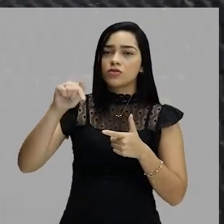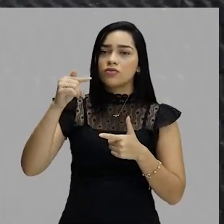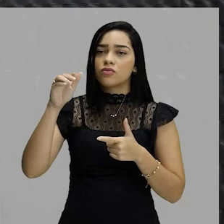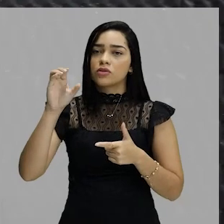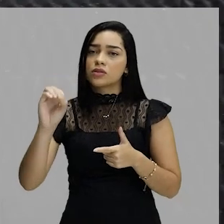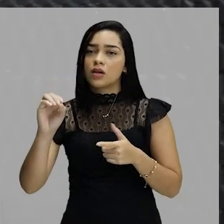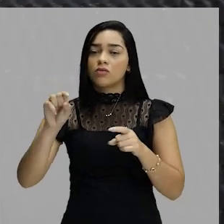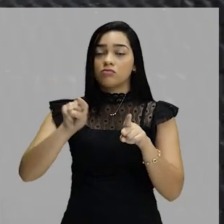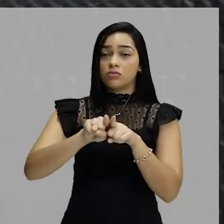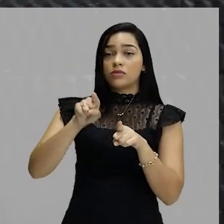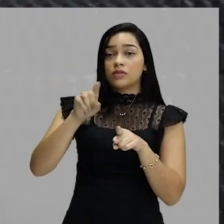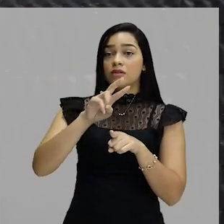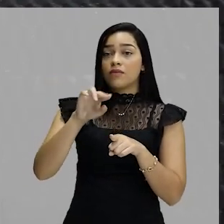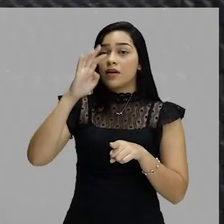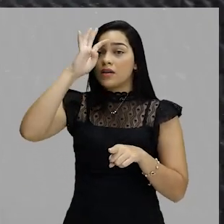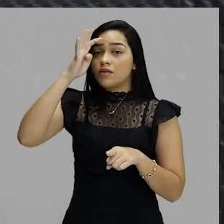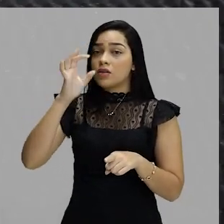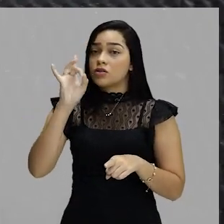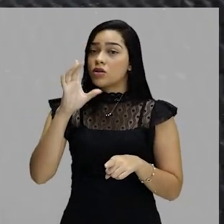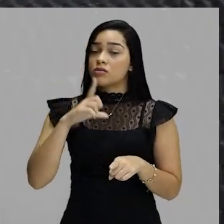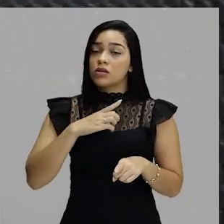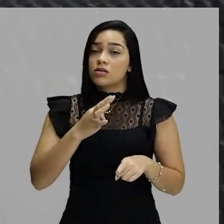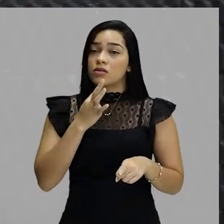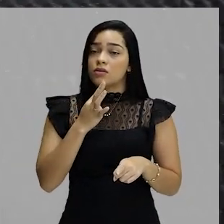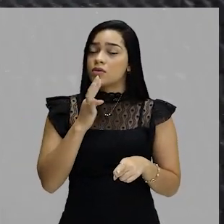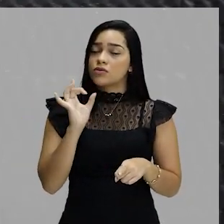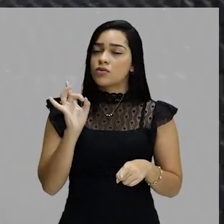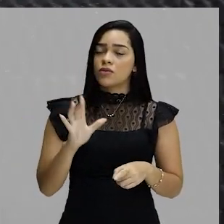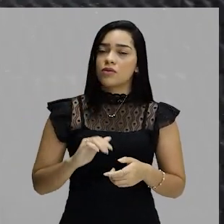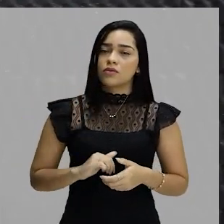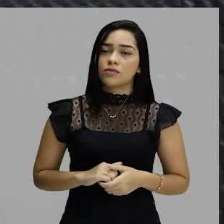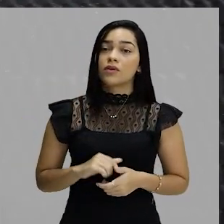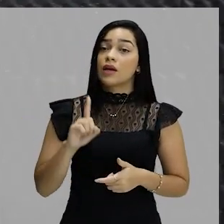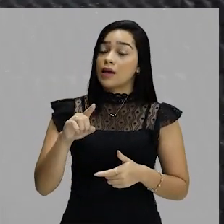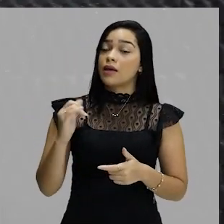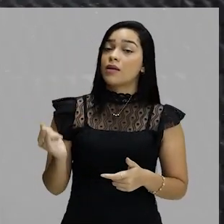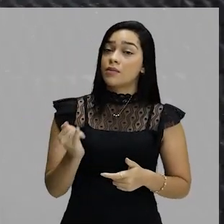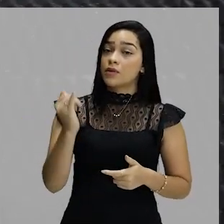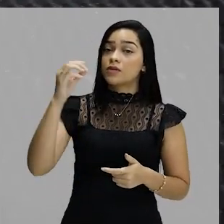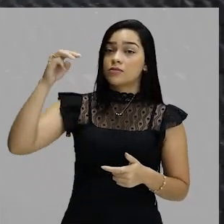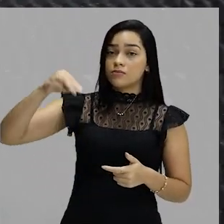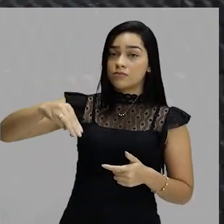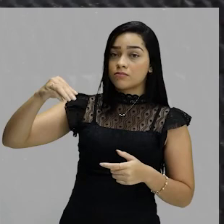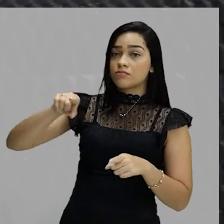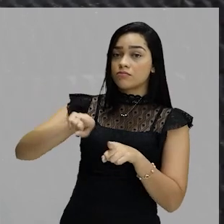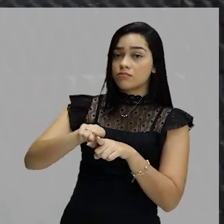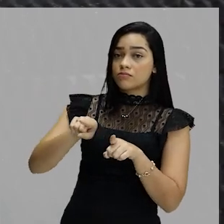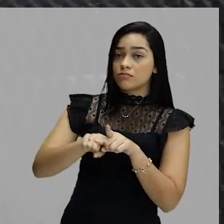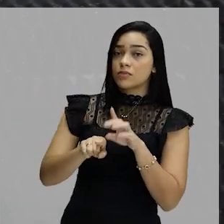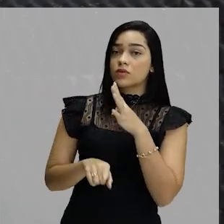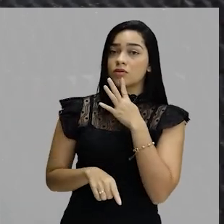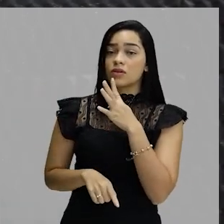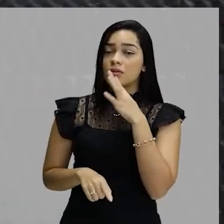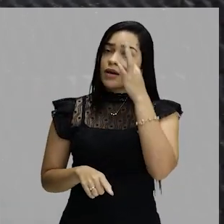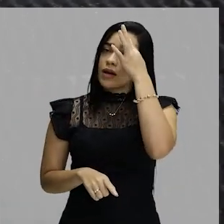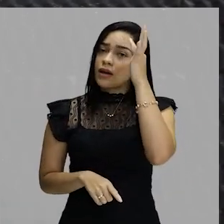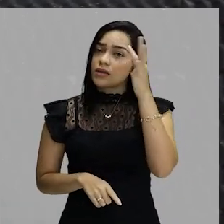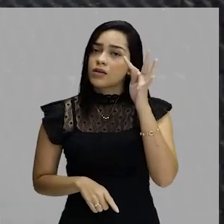grau que você resolve só tendo esses conhecimentos. Tá? É importante na matemática você conheça a